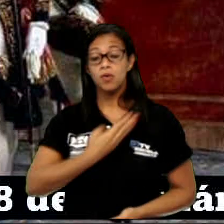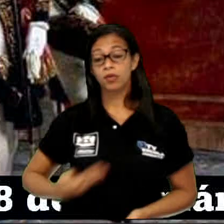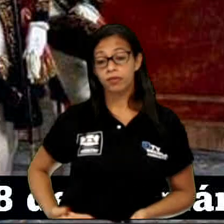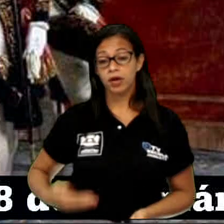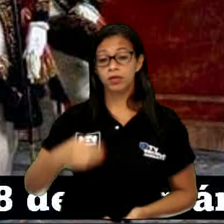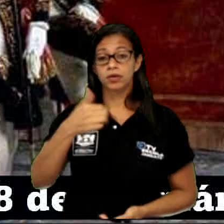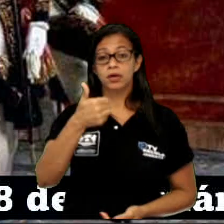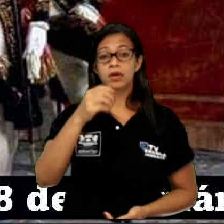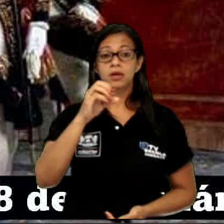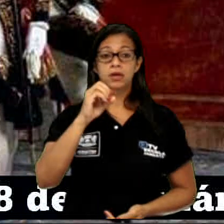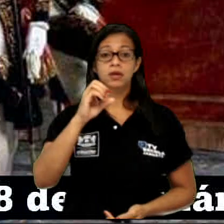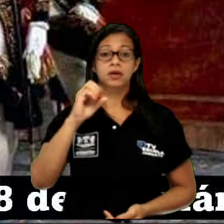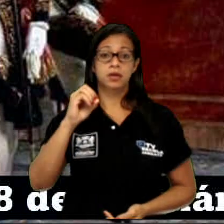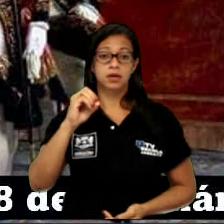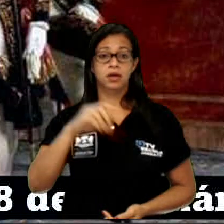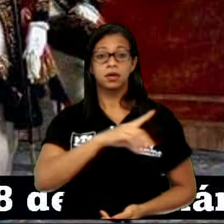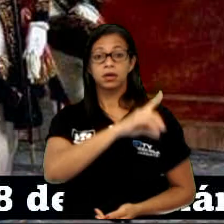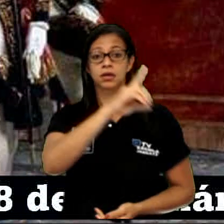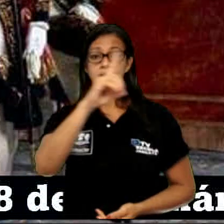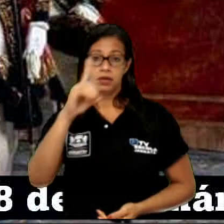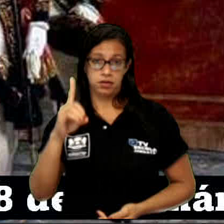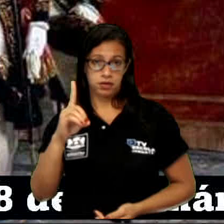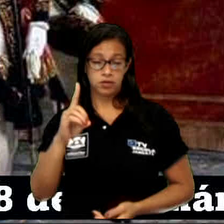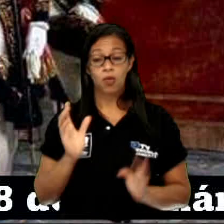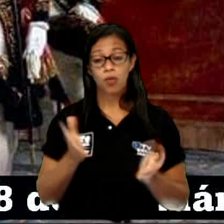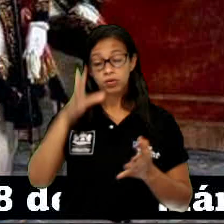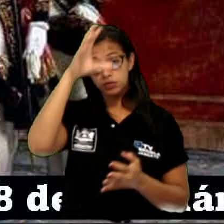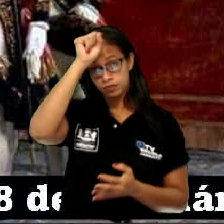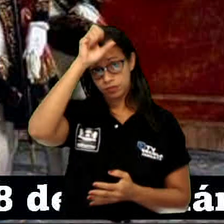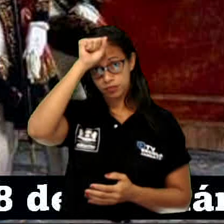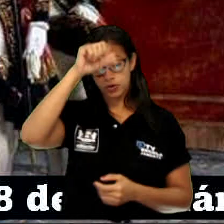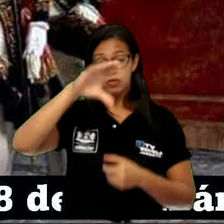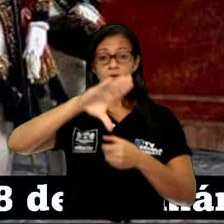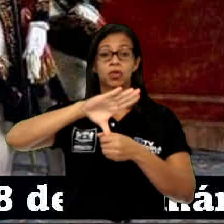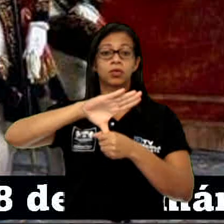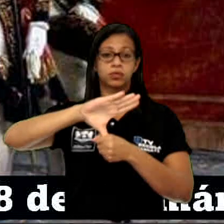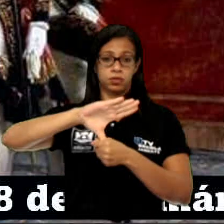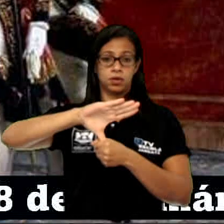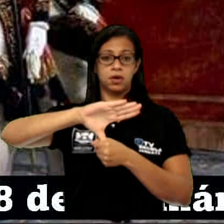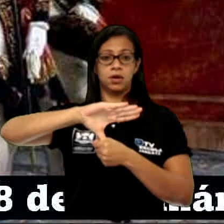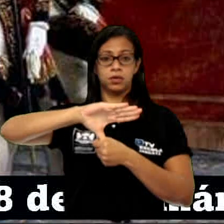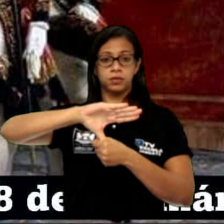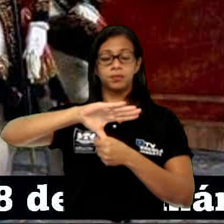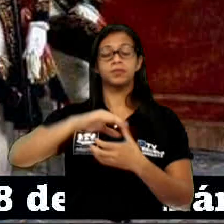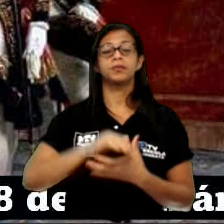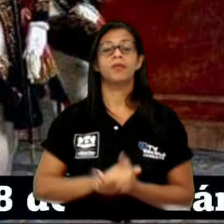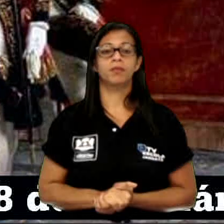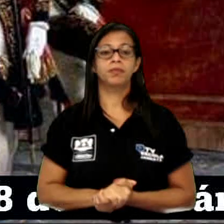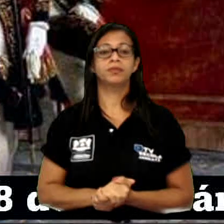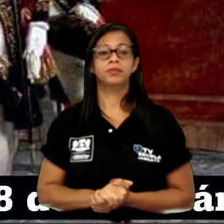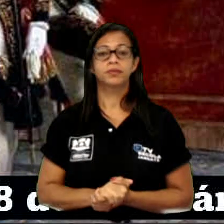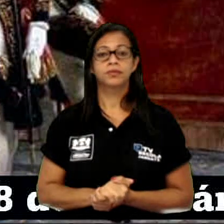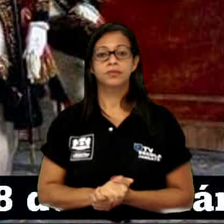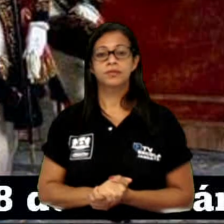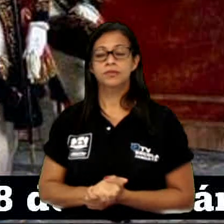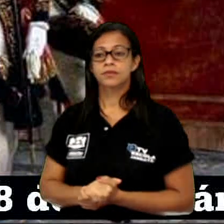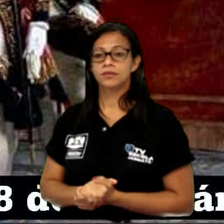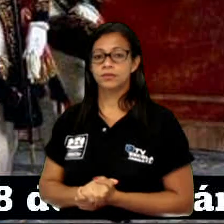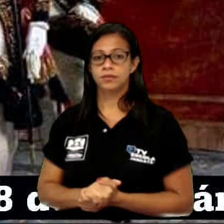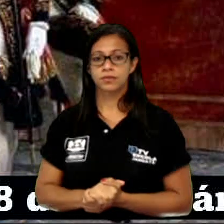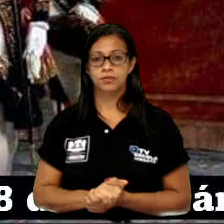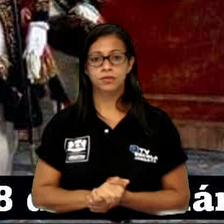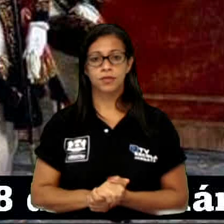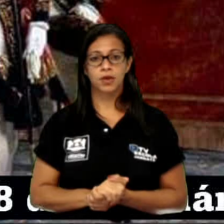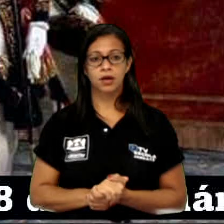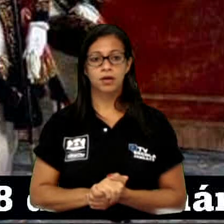aliás. O que a gente vai ver hoje é o consulado, certo? E o consulado ele vai se dar justamente, né, com o